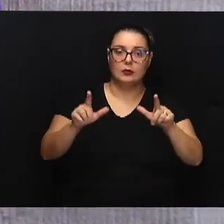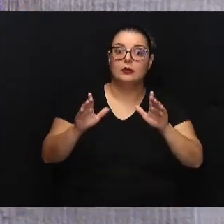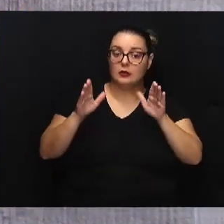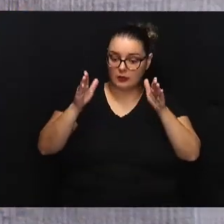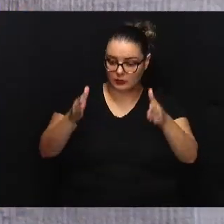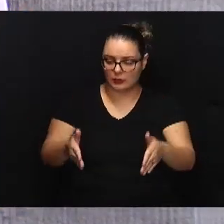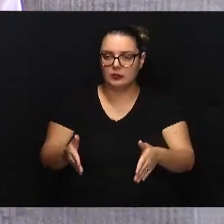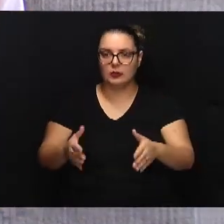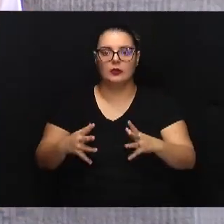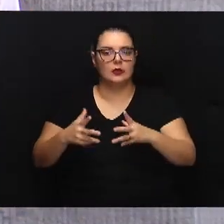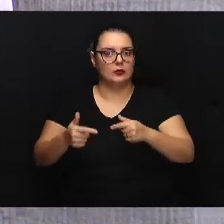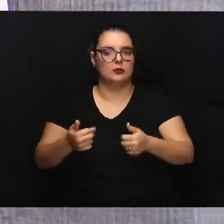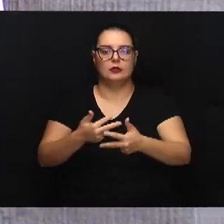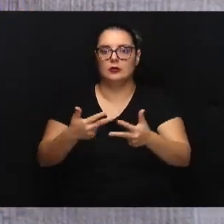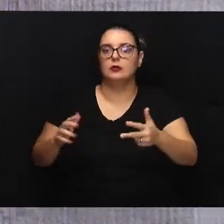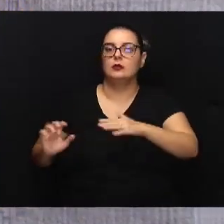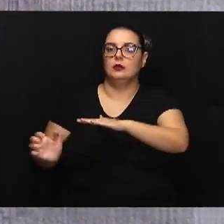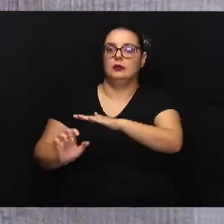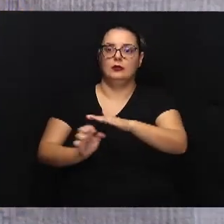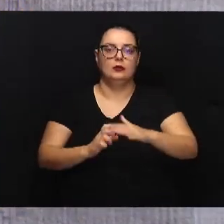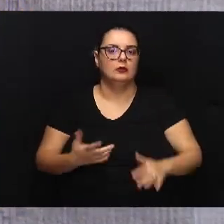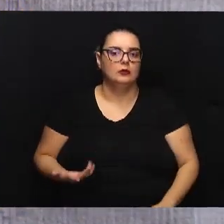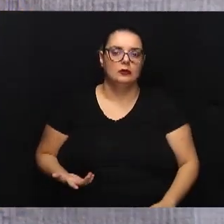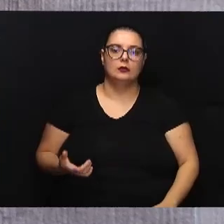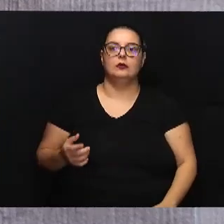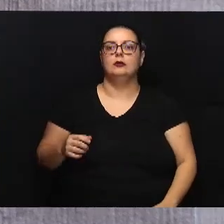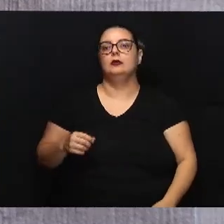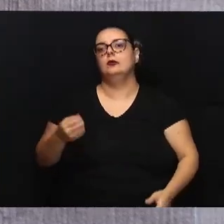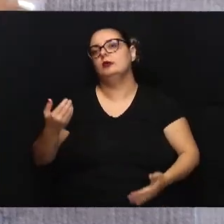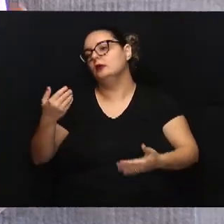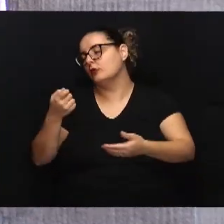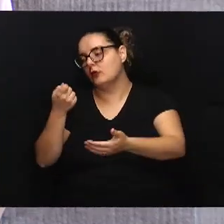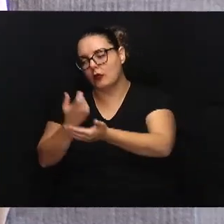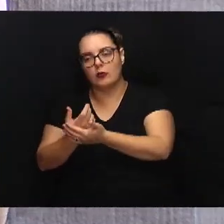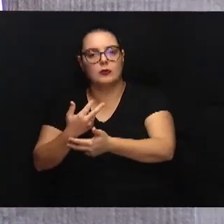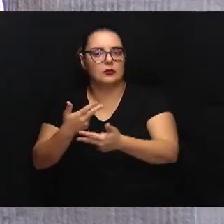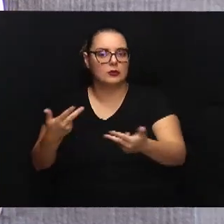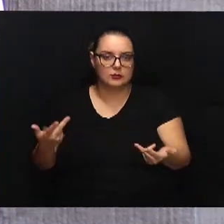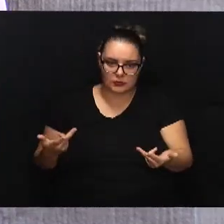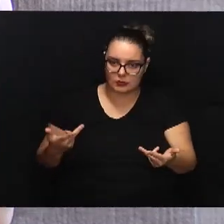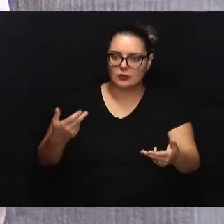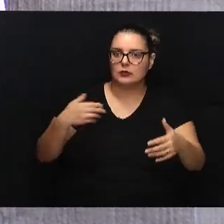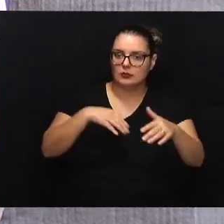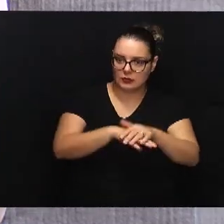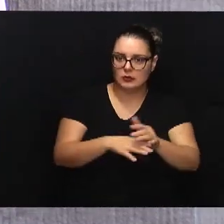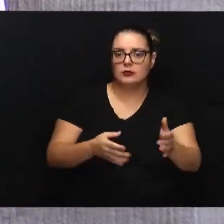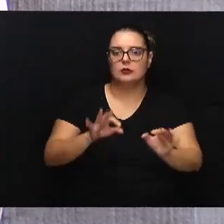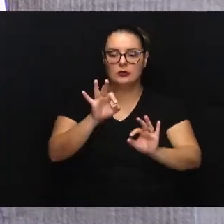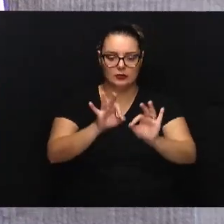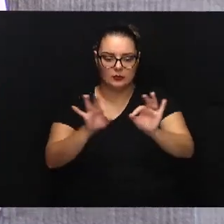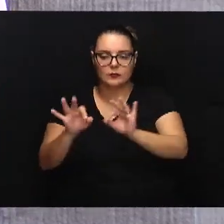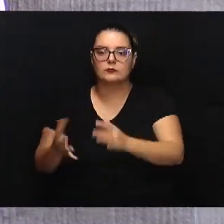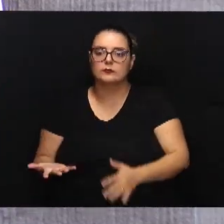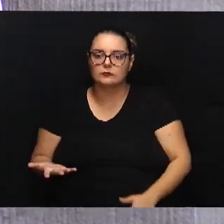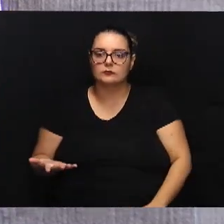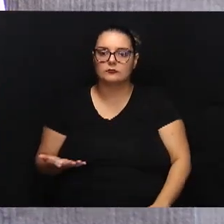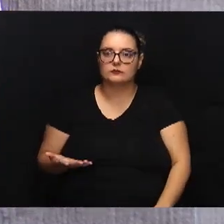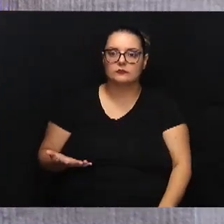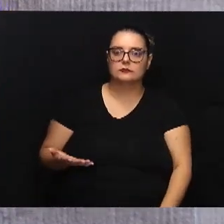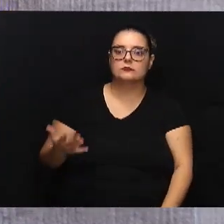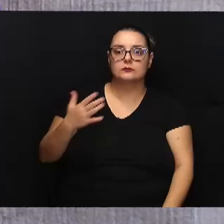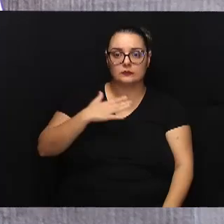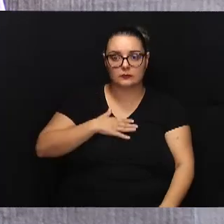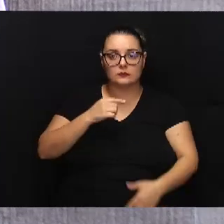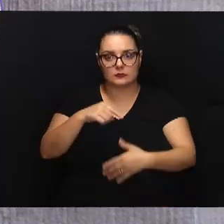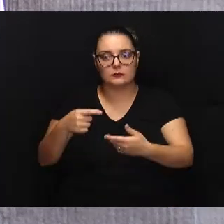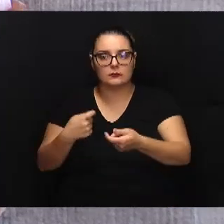as coisas da empresa, então onde eu abasteço estoque, faço compras, tento já organizo as minhas questões